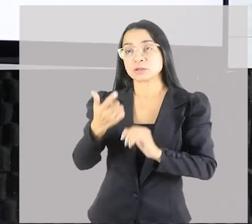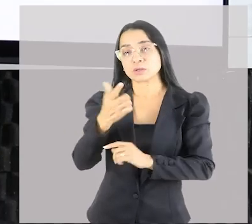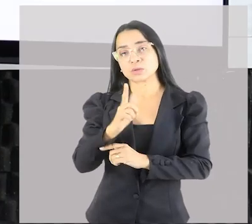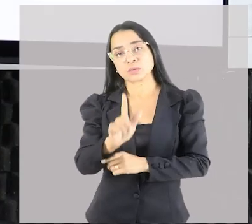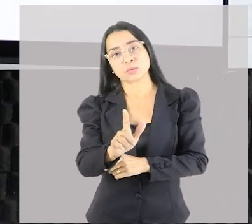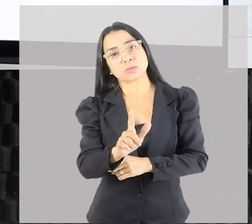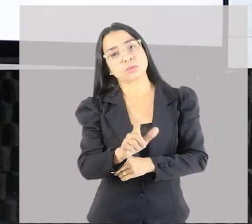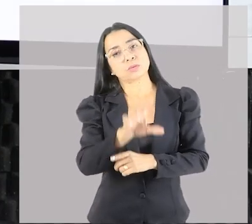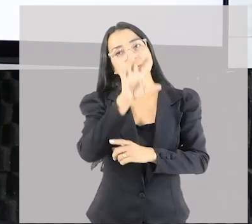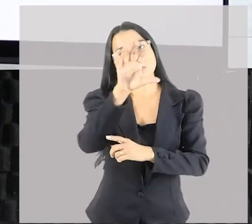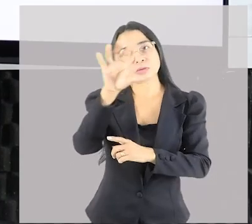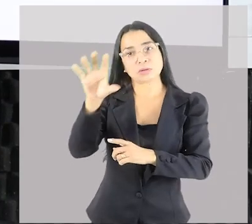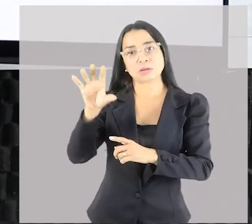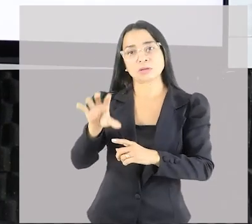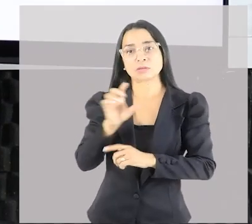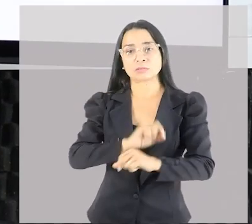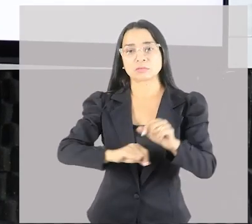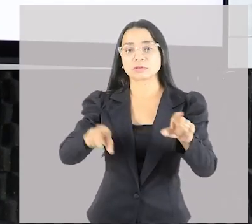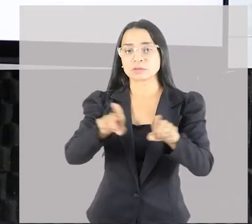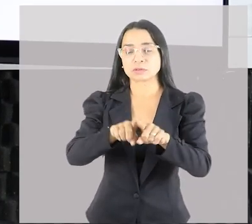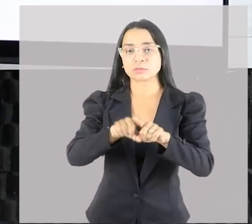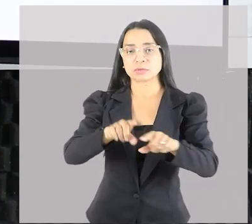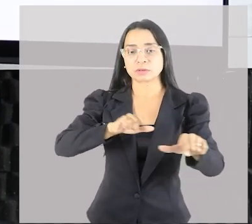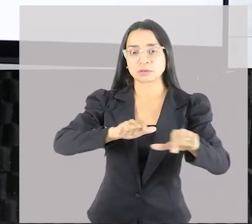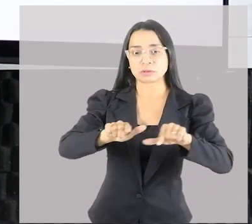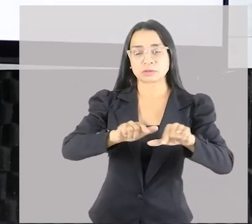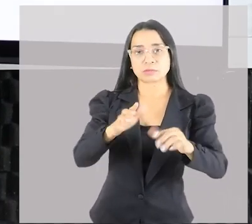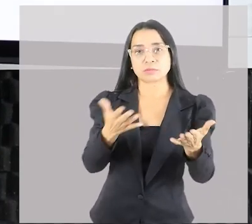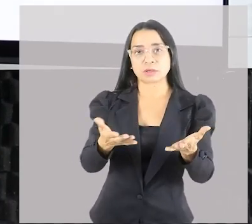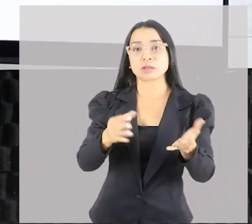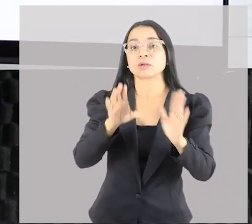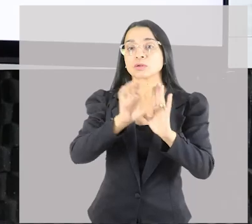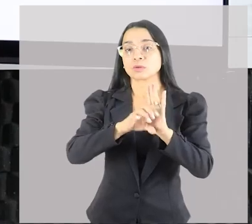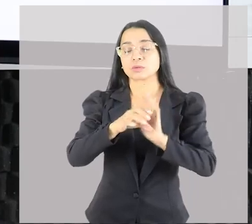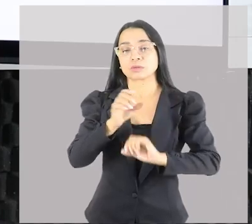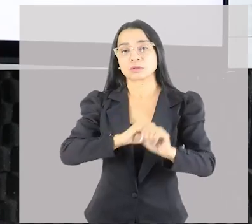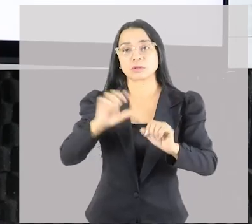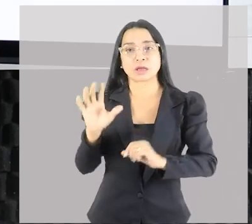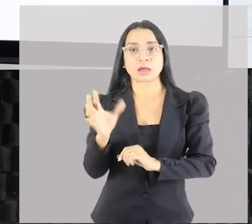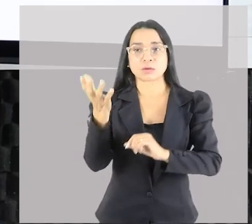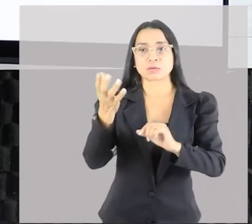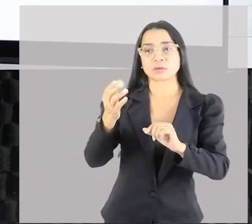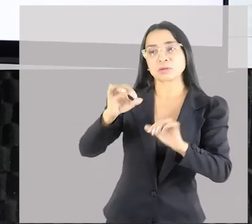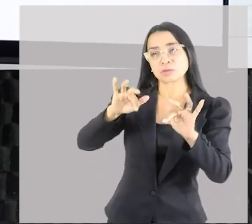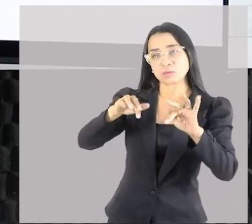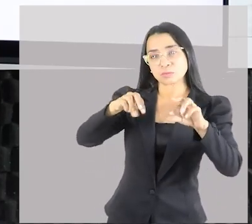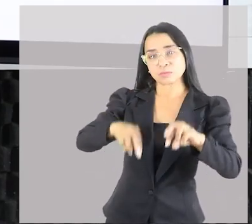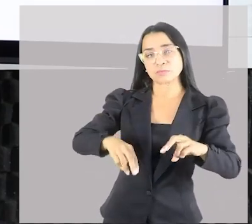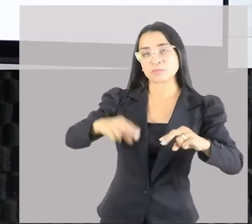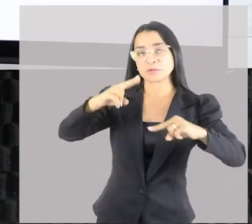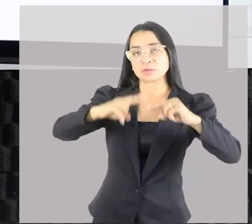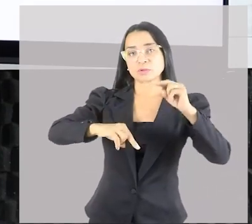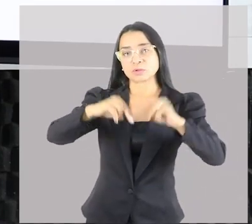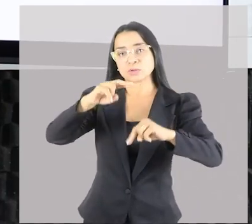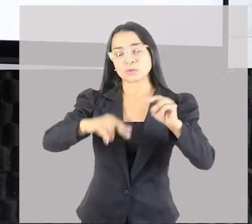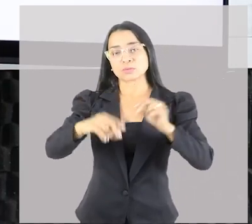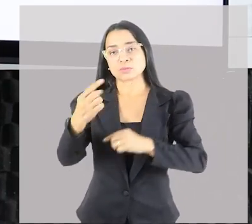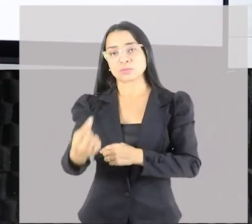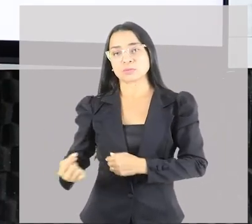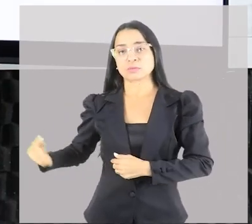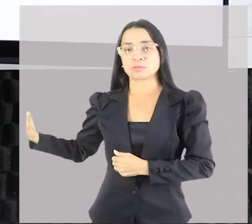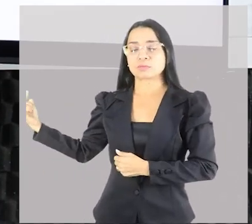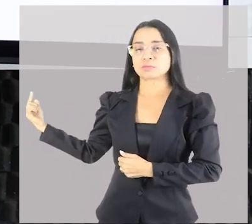deste patrimônio imaterial, ele acontece no final de junho, essa é a teoria, do ciclo festival que envolve inúmeras